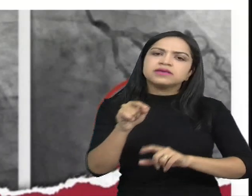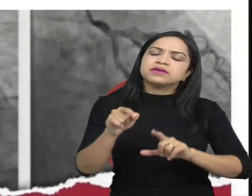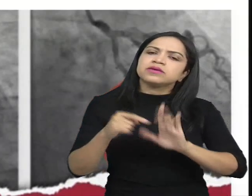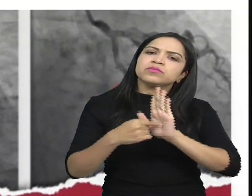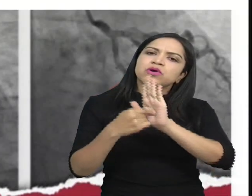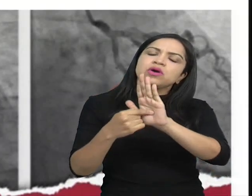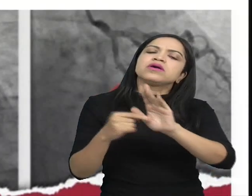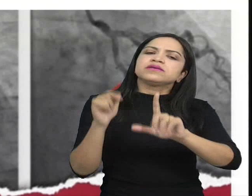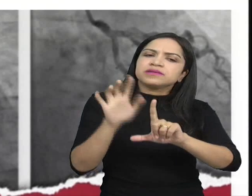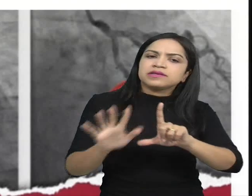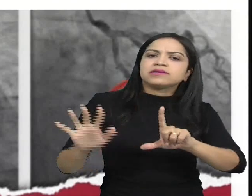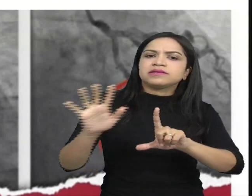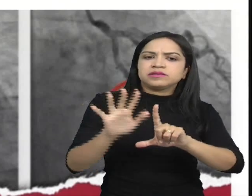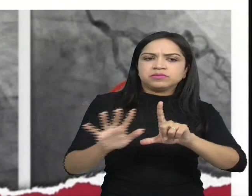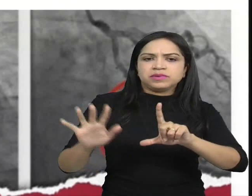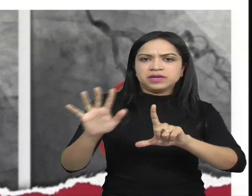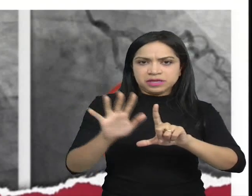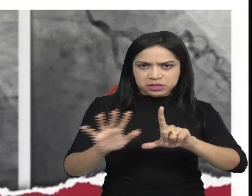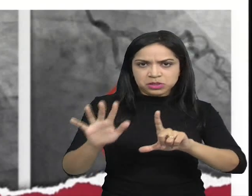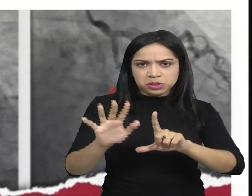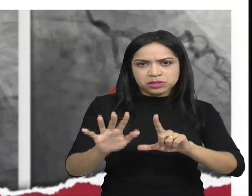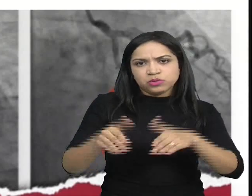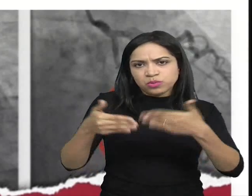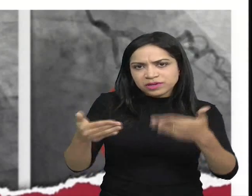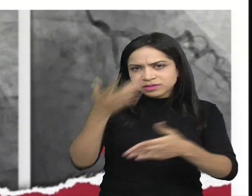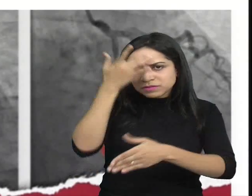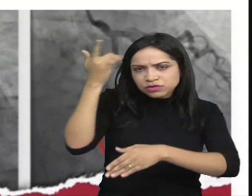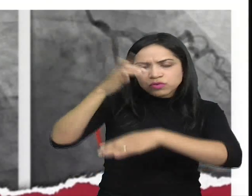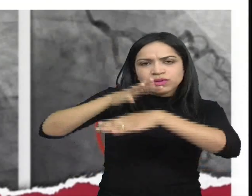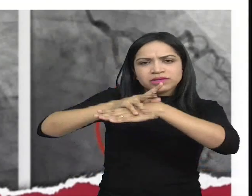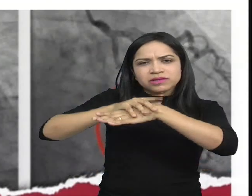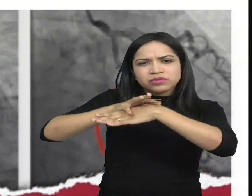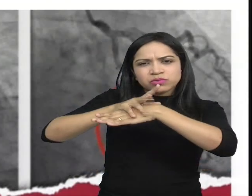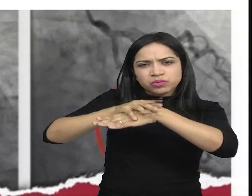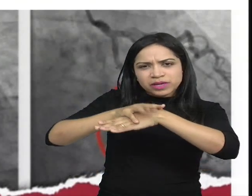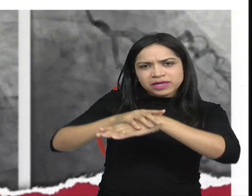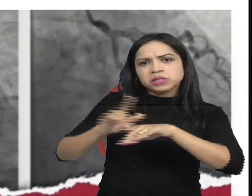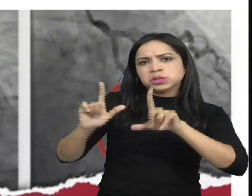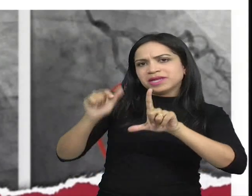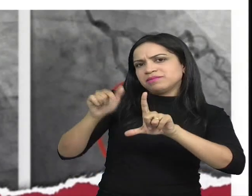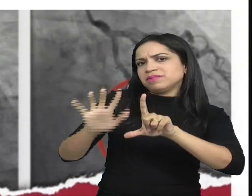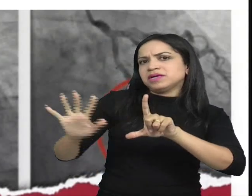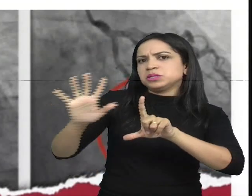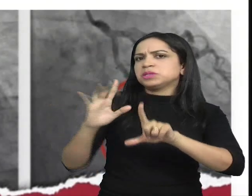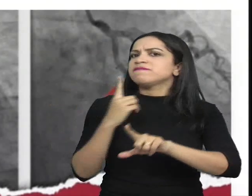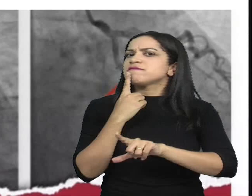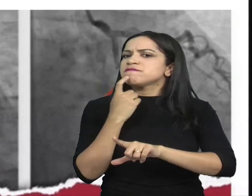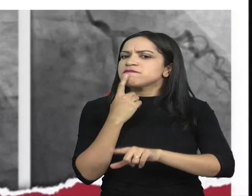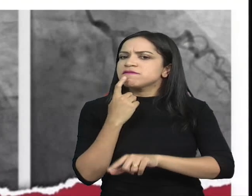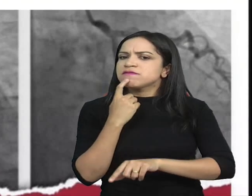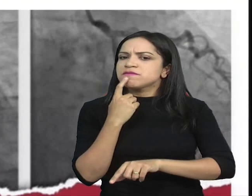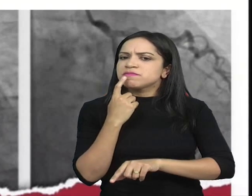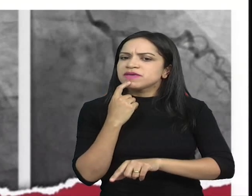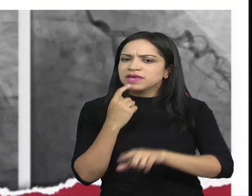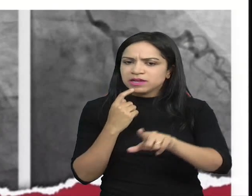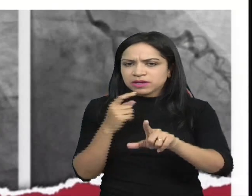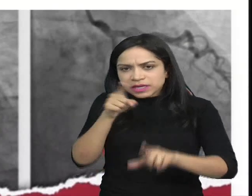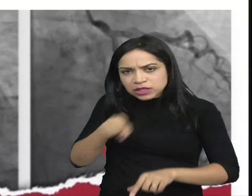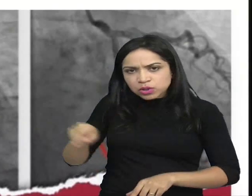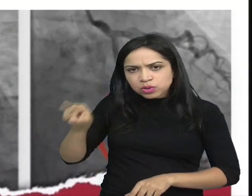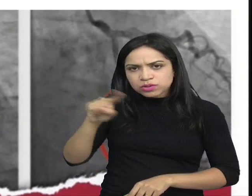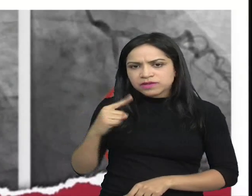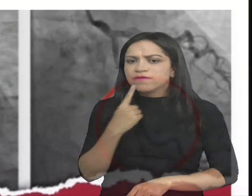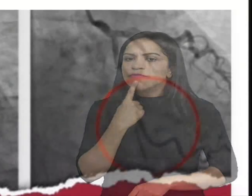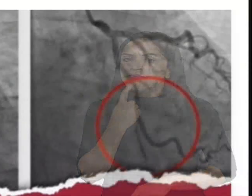com a doença, sim, naquele vermelho. Sim. E no vermelho do outro lado ali, se der para a gente ver, o que está do lado atrás